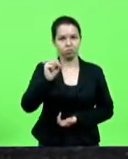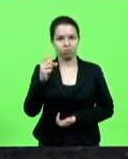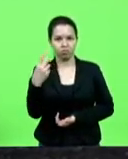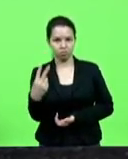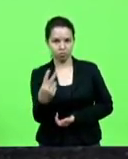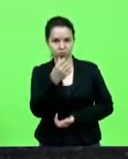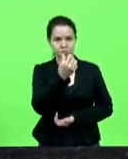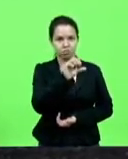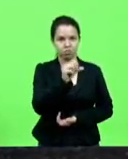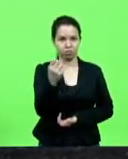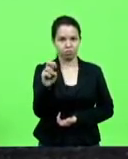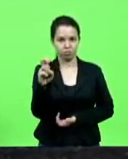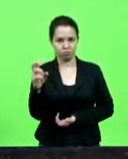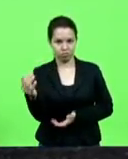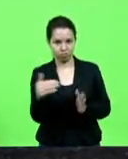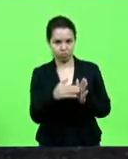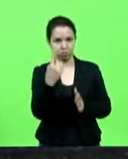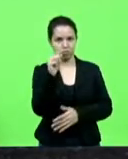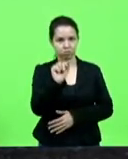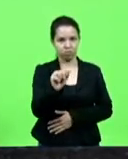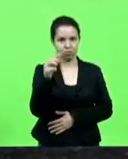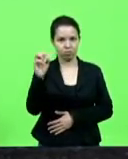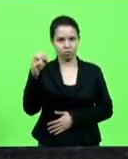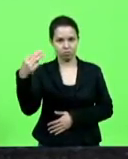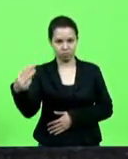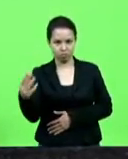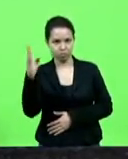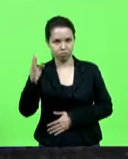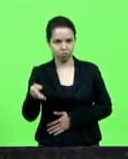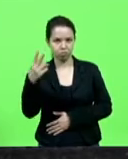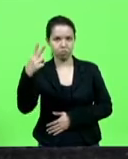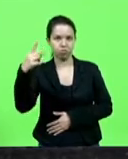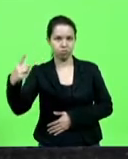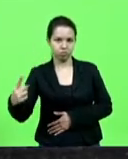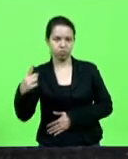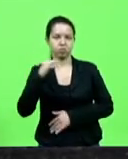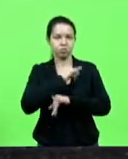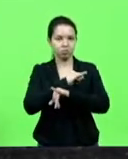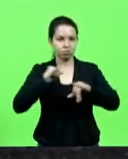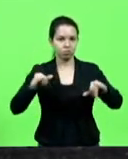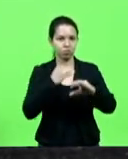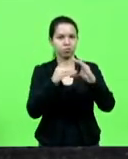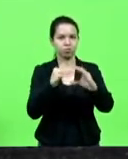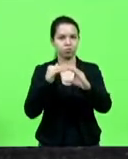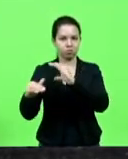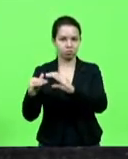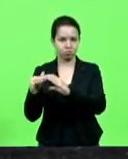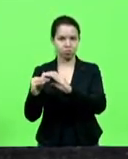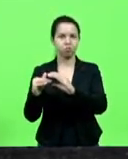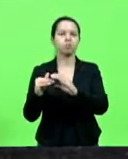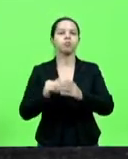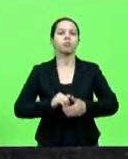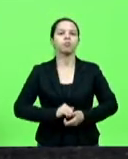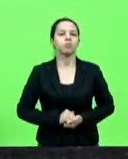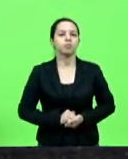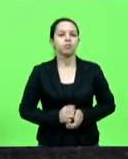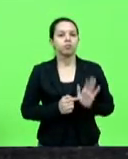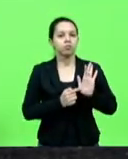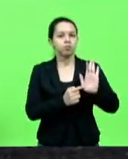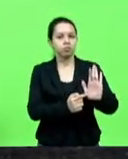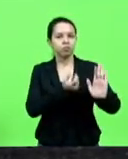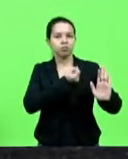a 1.003, barra 2021. E comunicou que encaminhará aos destinatários as indicações números